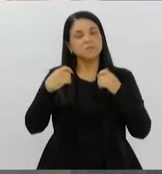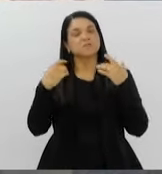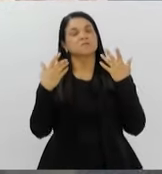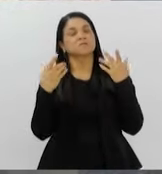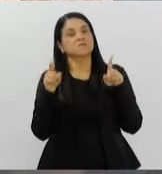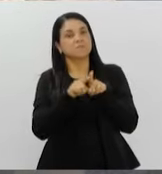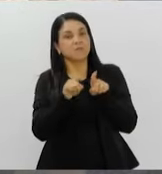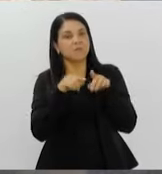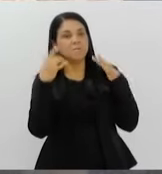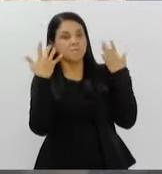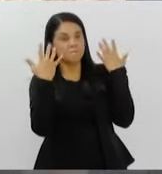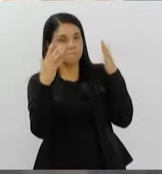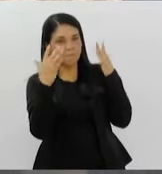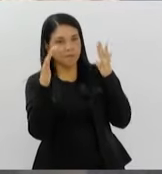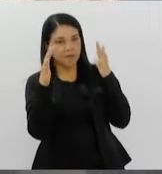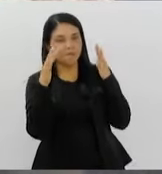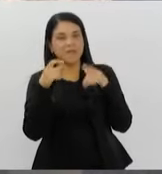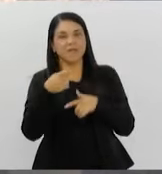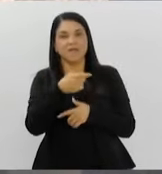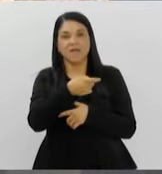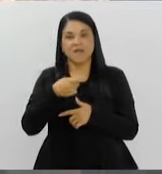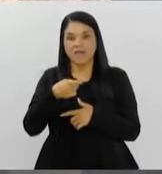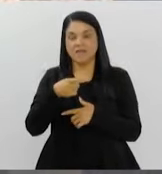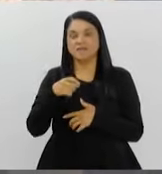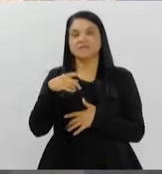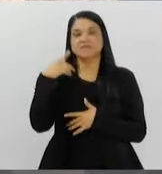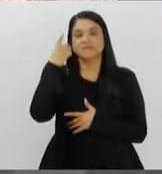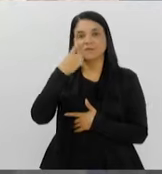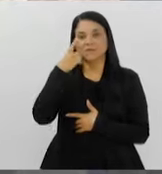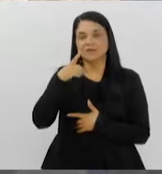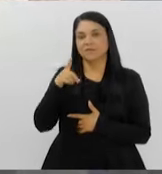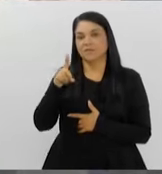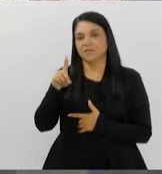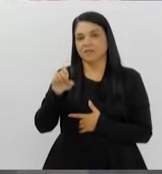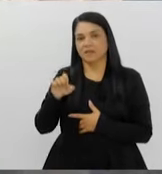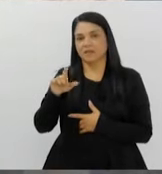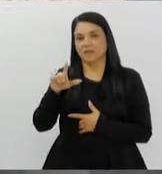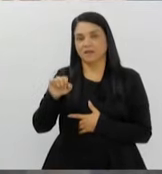também ao deputado, ex-deputado Delaroli, que também